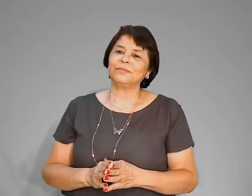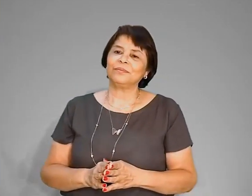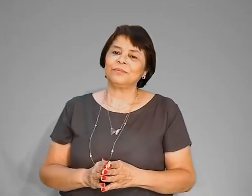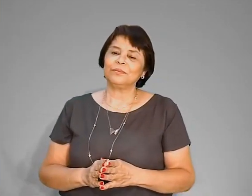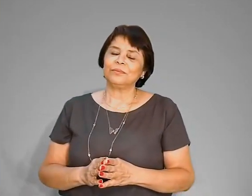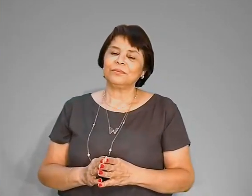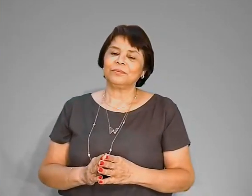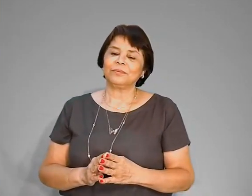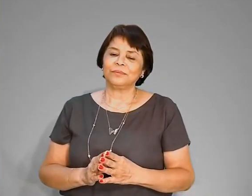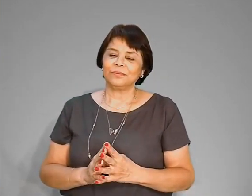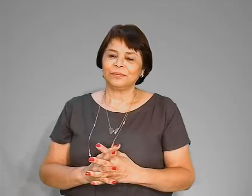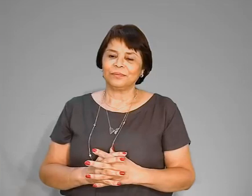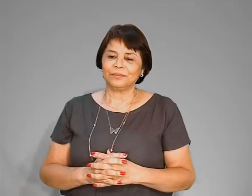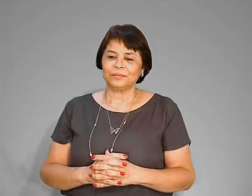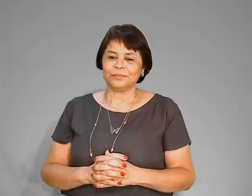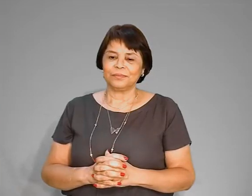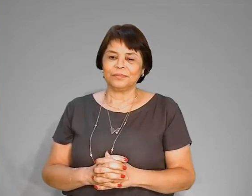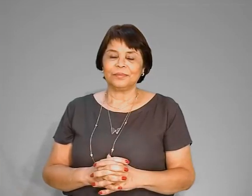fala.